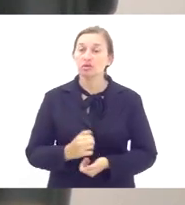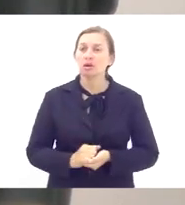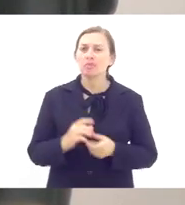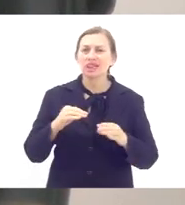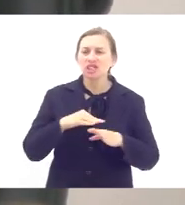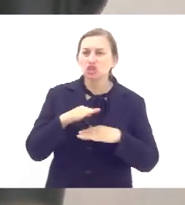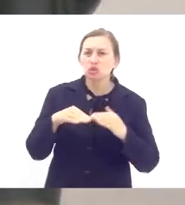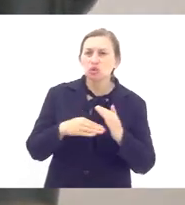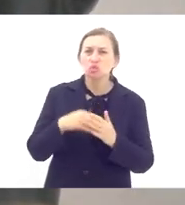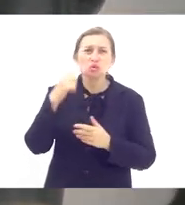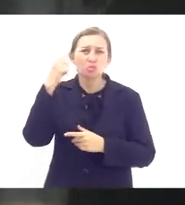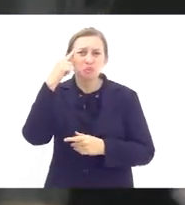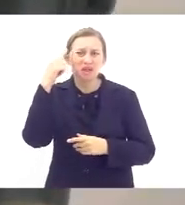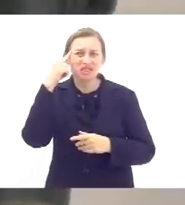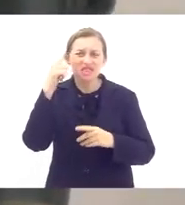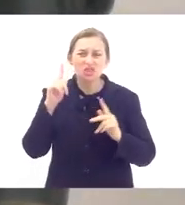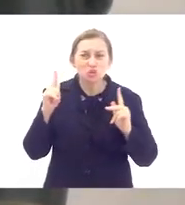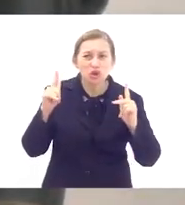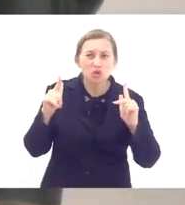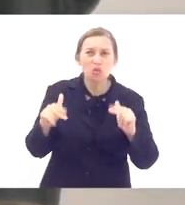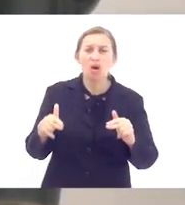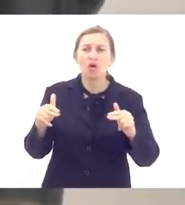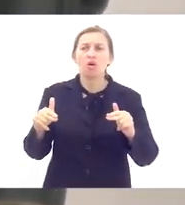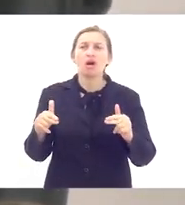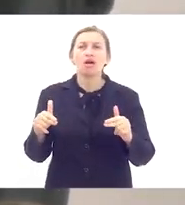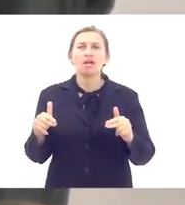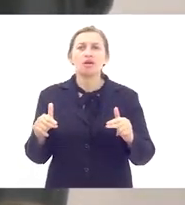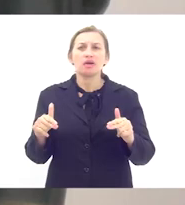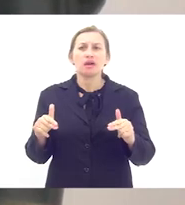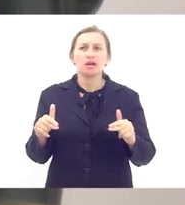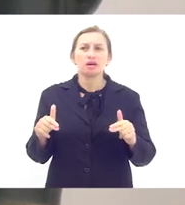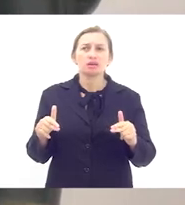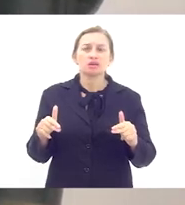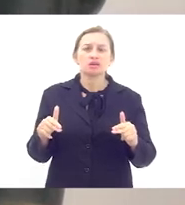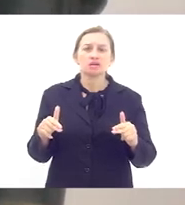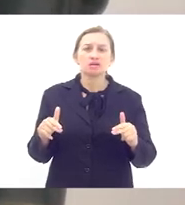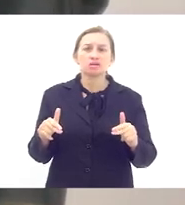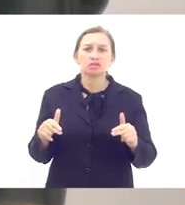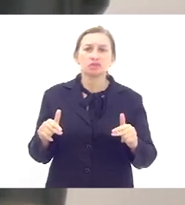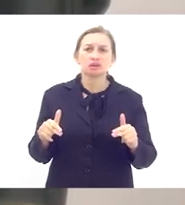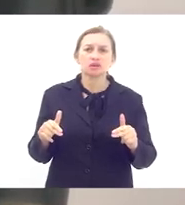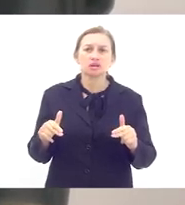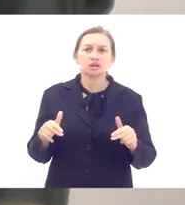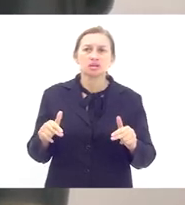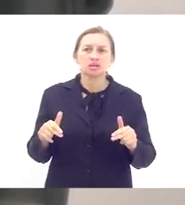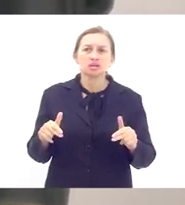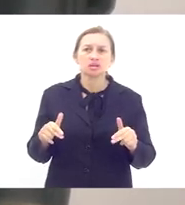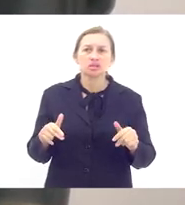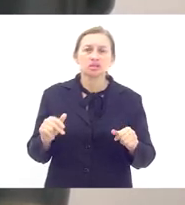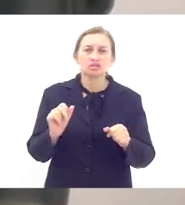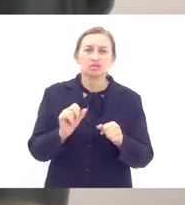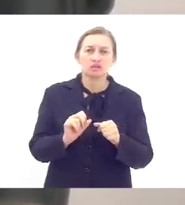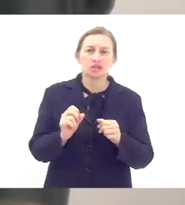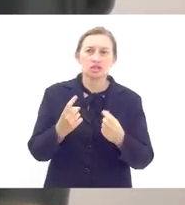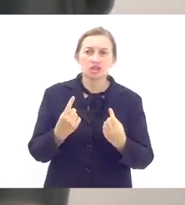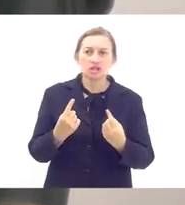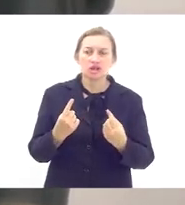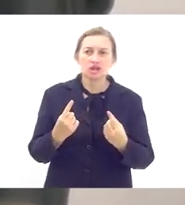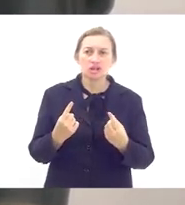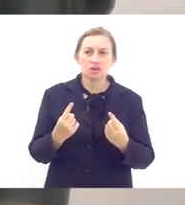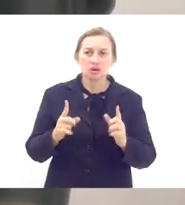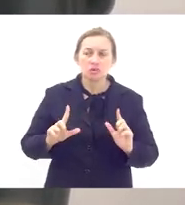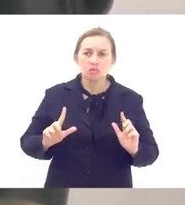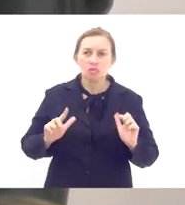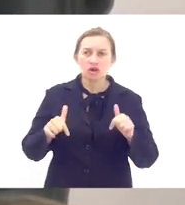todos pensando ao mesmo tempo e com a finalidade de fazer um combate